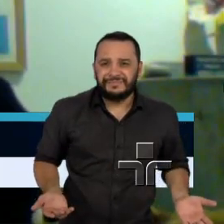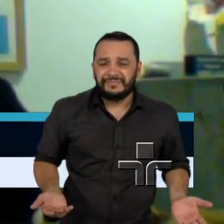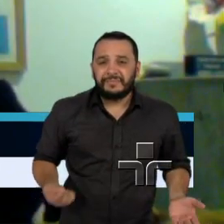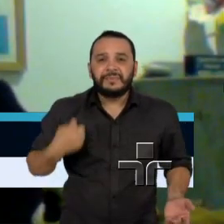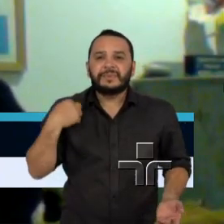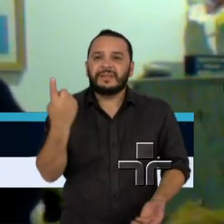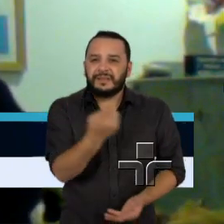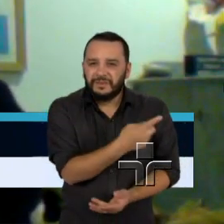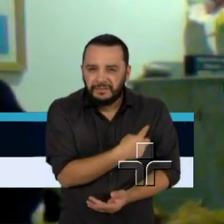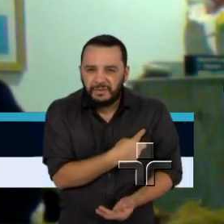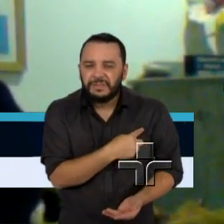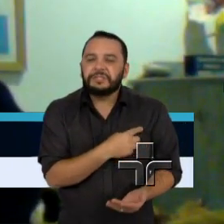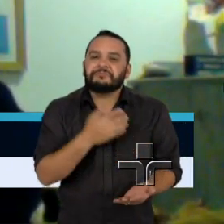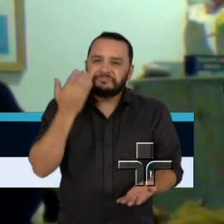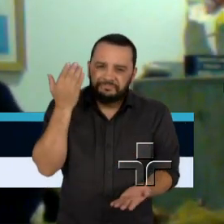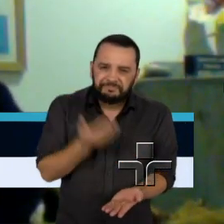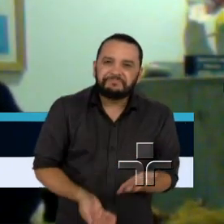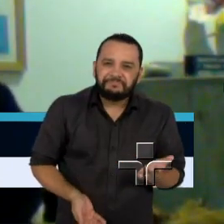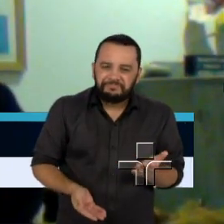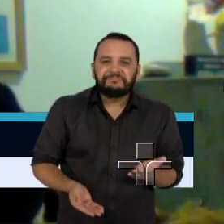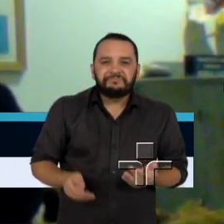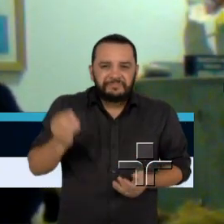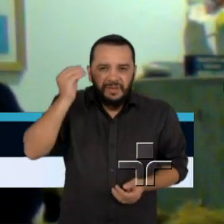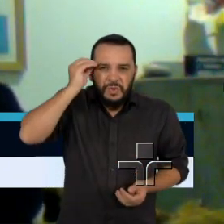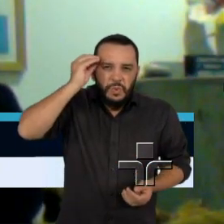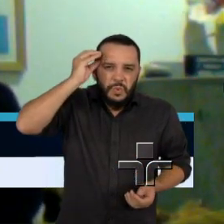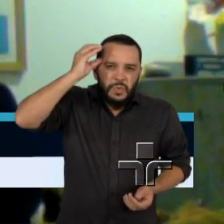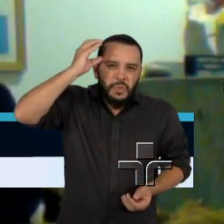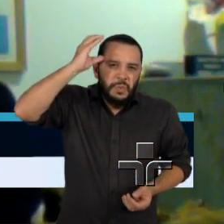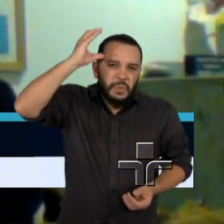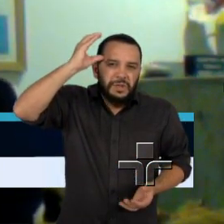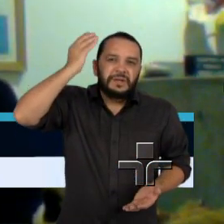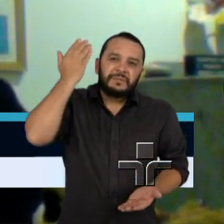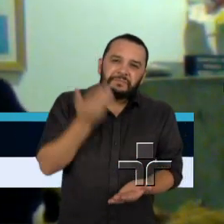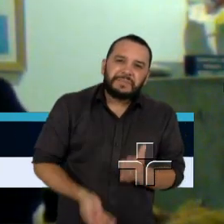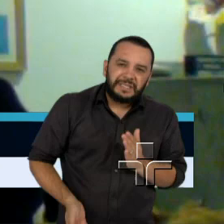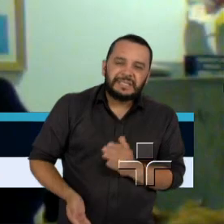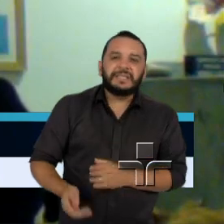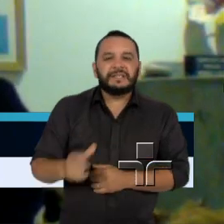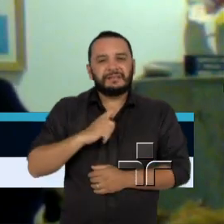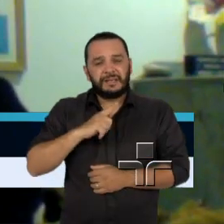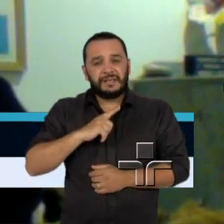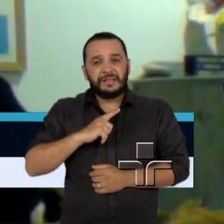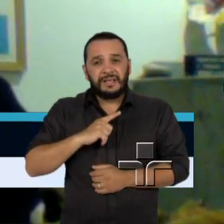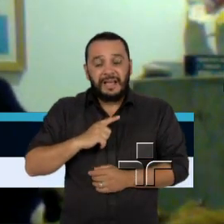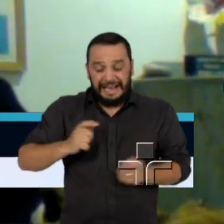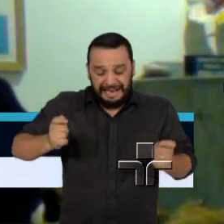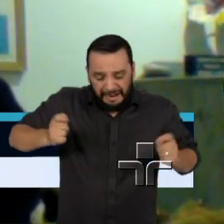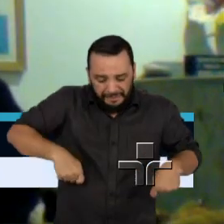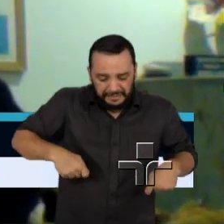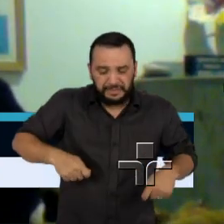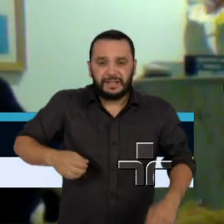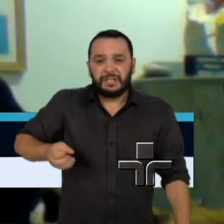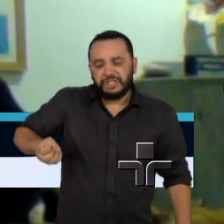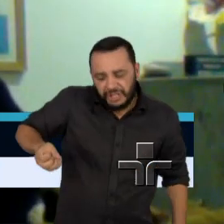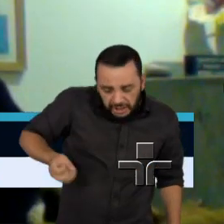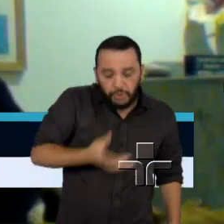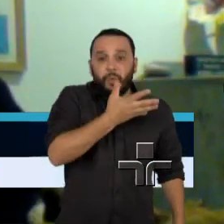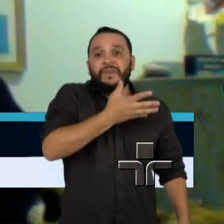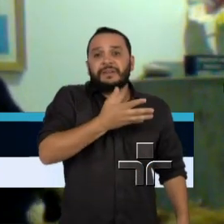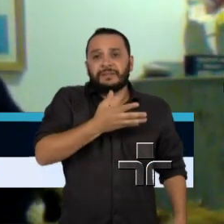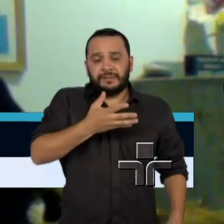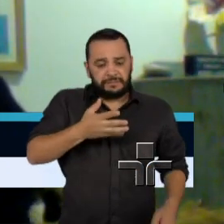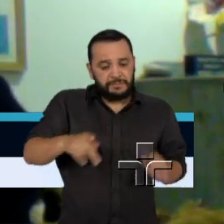vai perder todo o nosso potencial produtivo de inovação que parte da ciência,